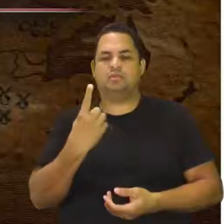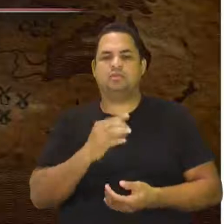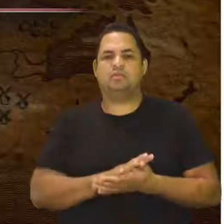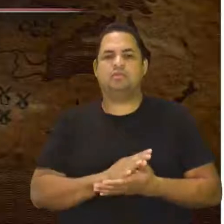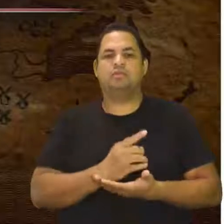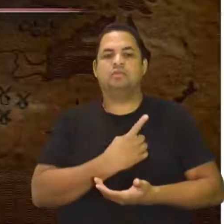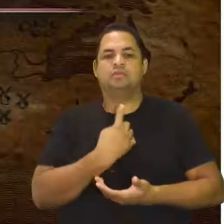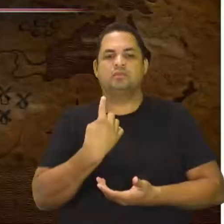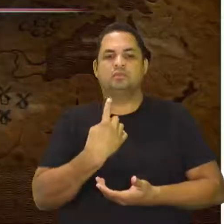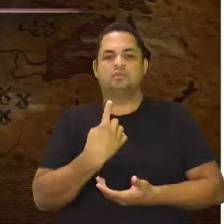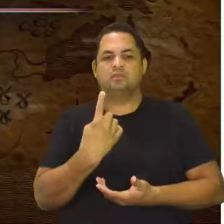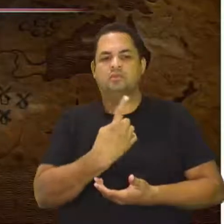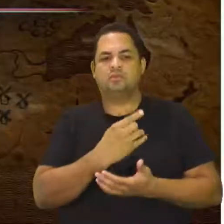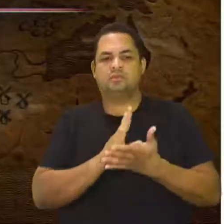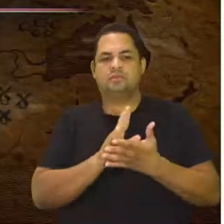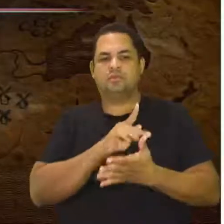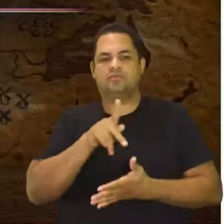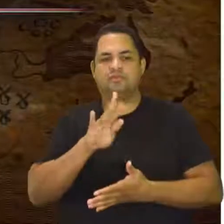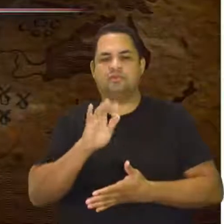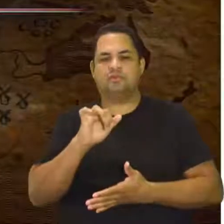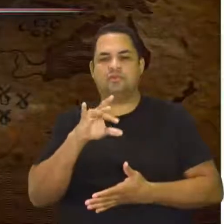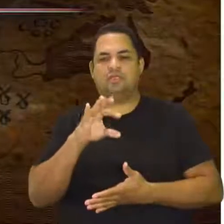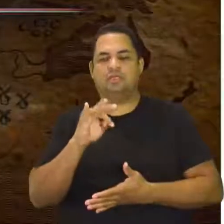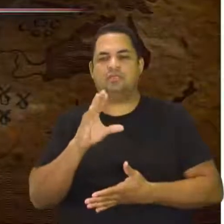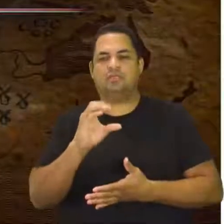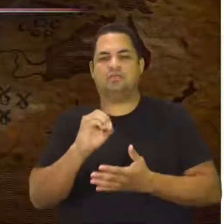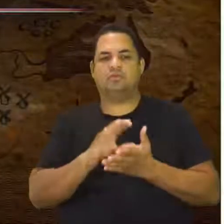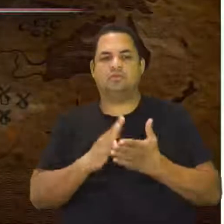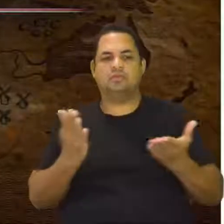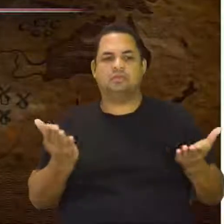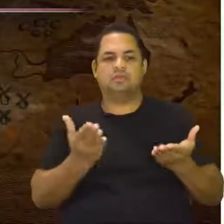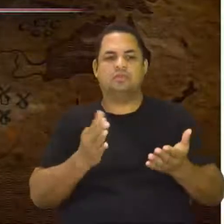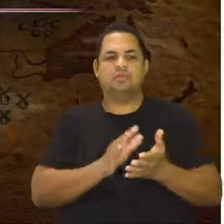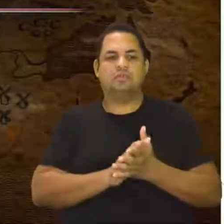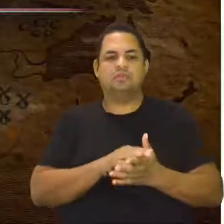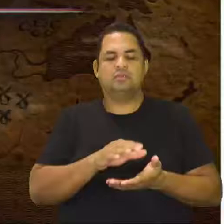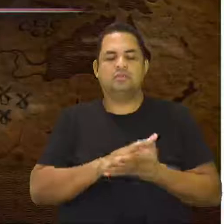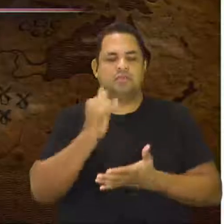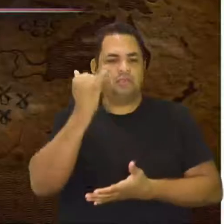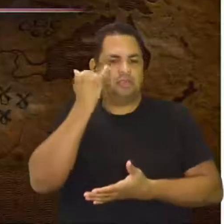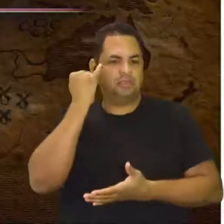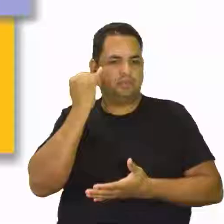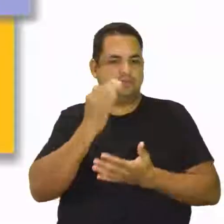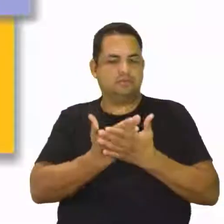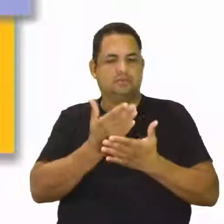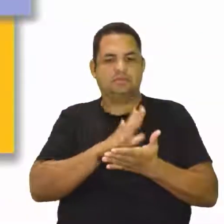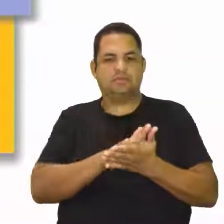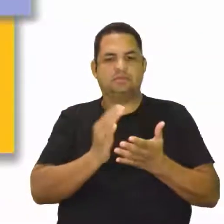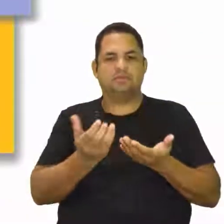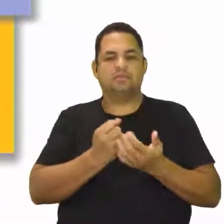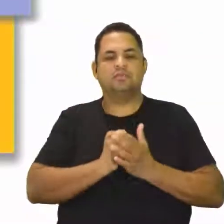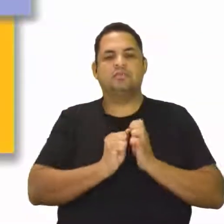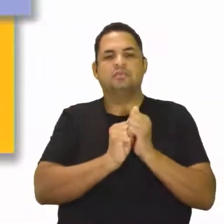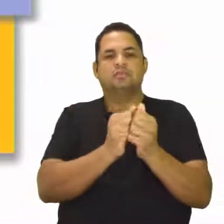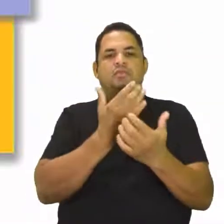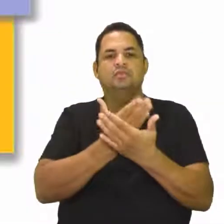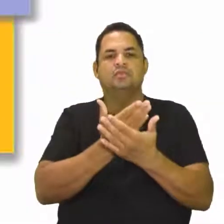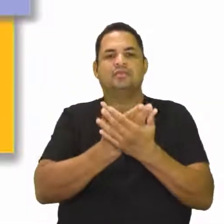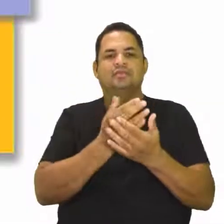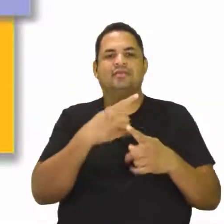Eu, professor Beto aqui, João Herbert, mais conhecido como Beto, e o Sam aqui, meu intérprete, estarei com vocês nessa